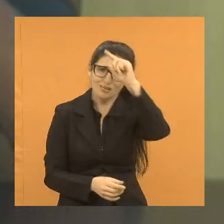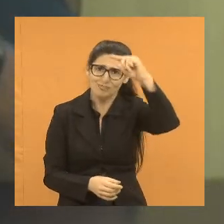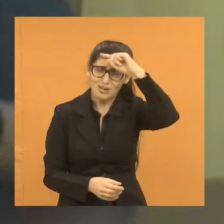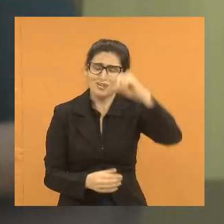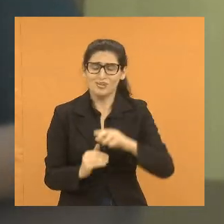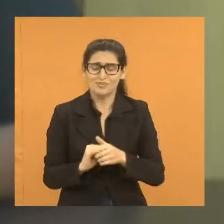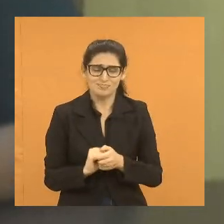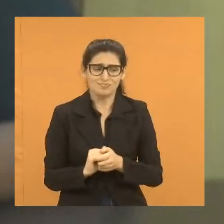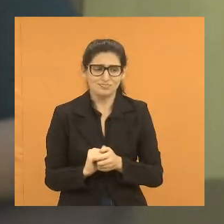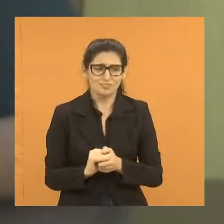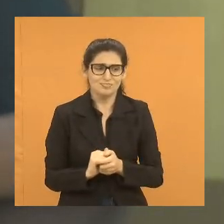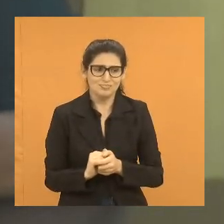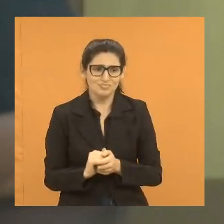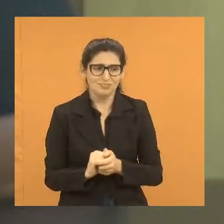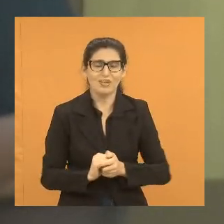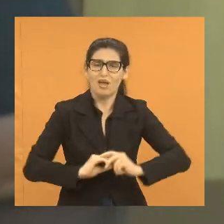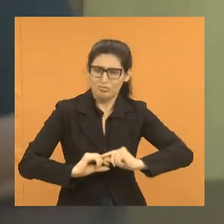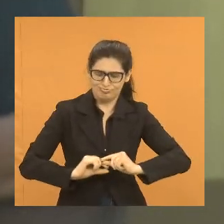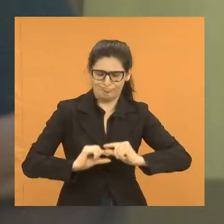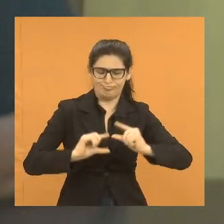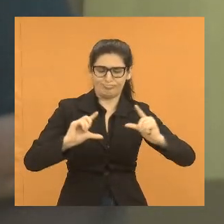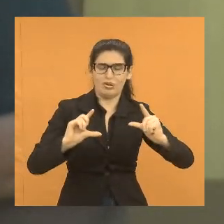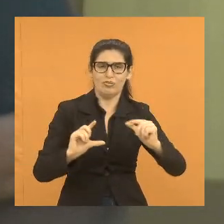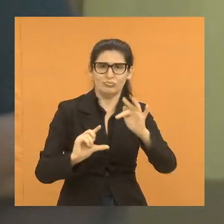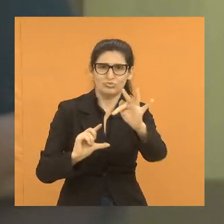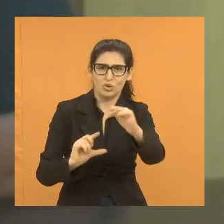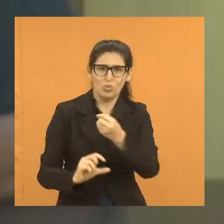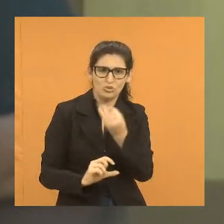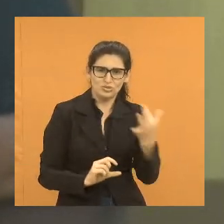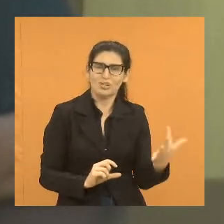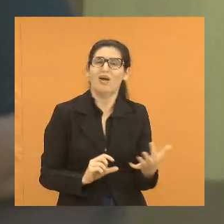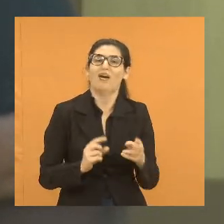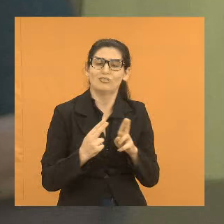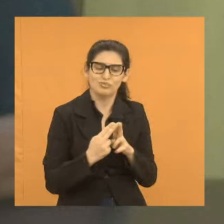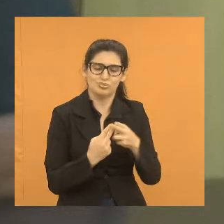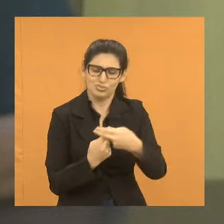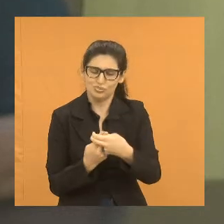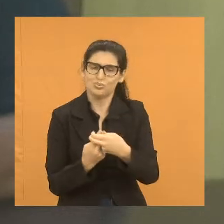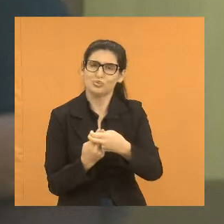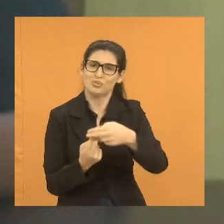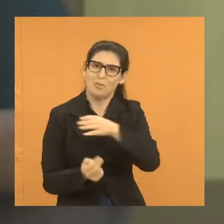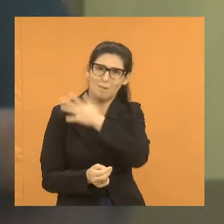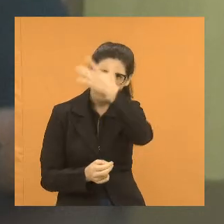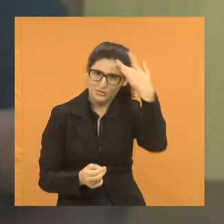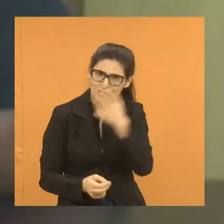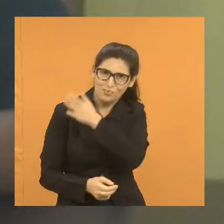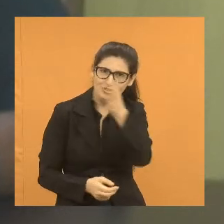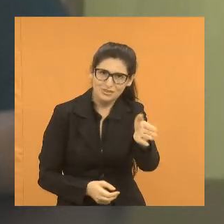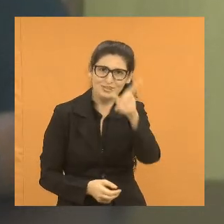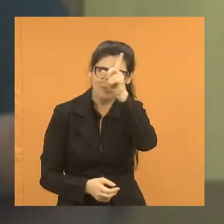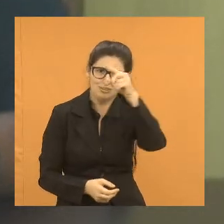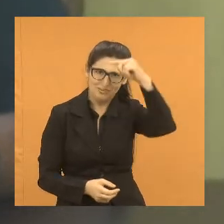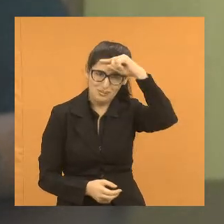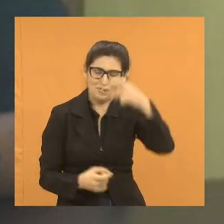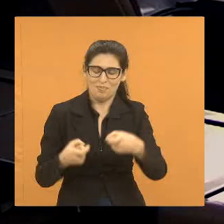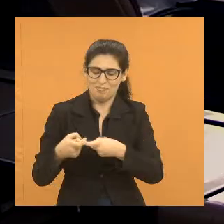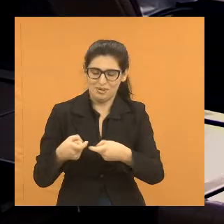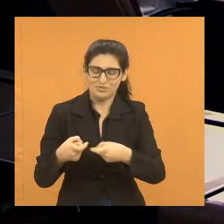que a tendência é sempre aumentar os dependentes do SUS e também aumentar o público nos postinhos